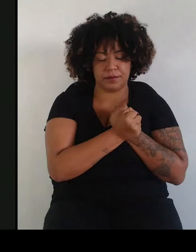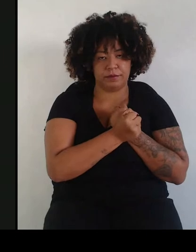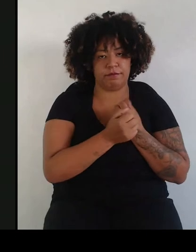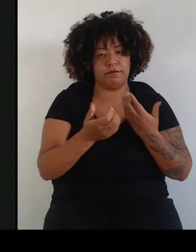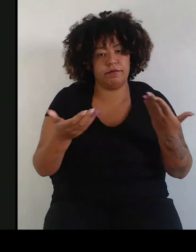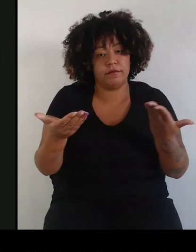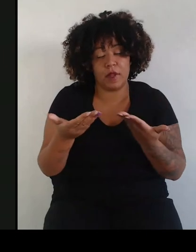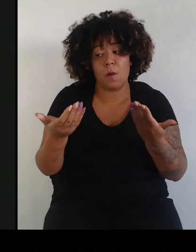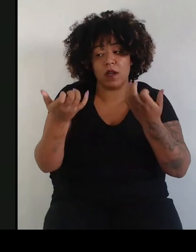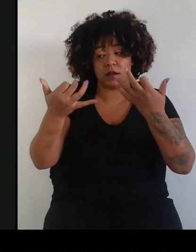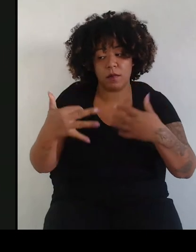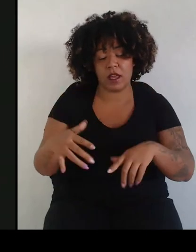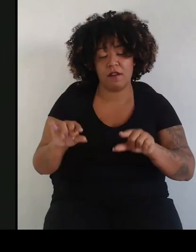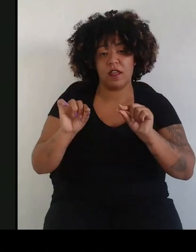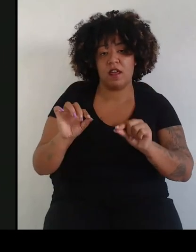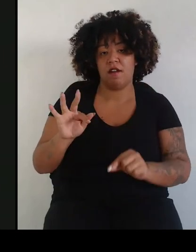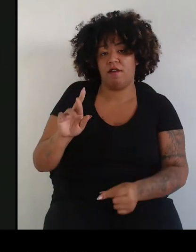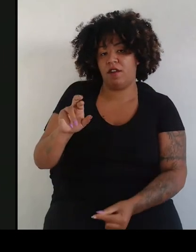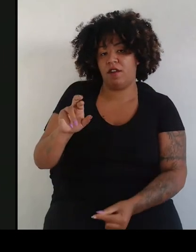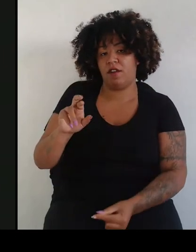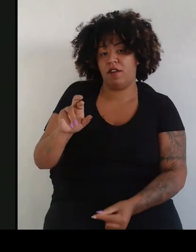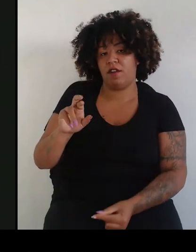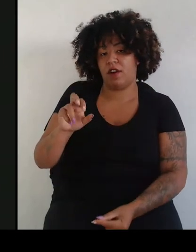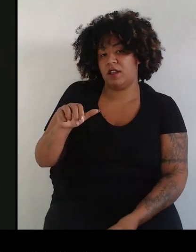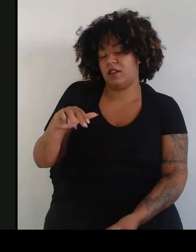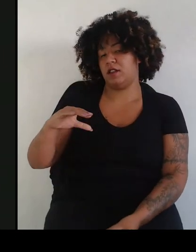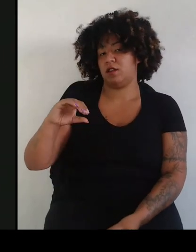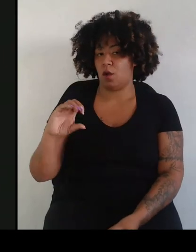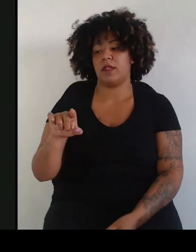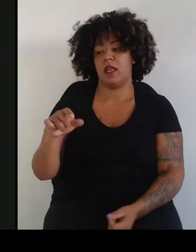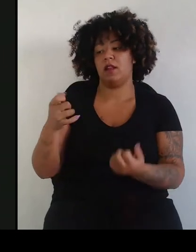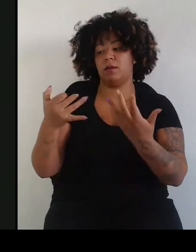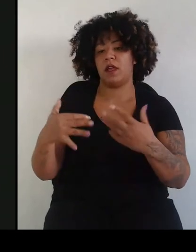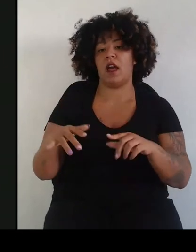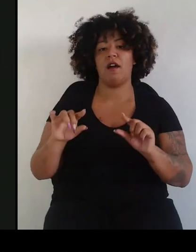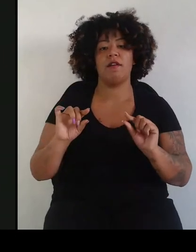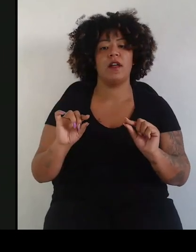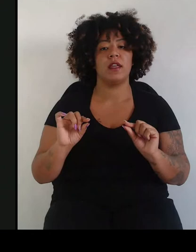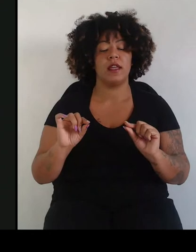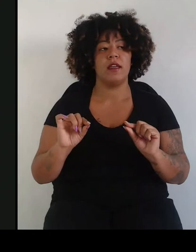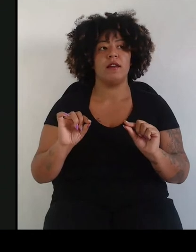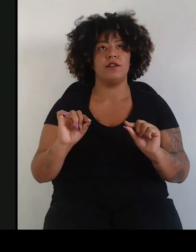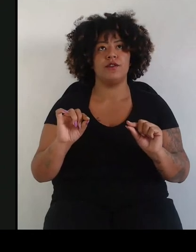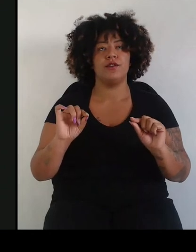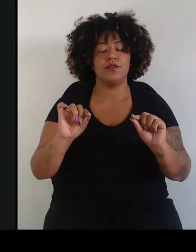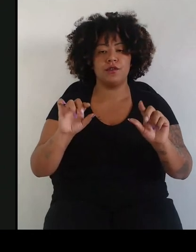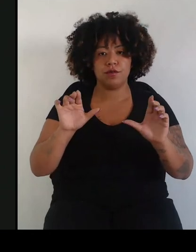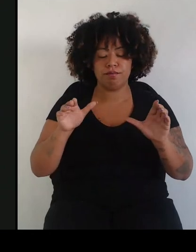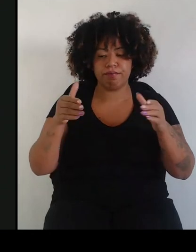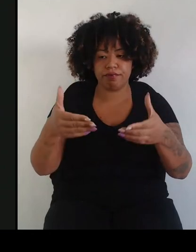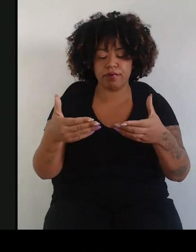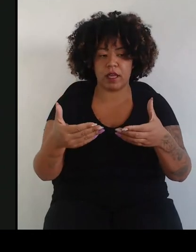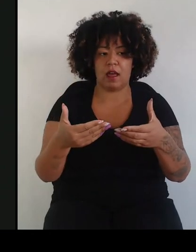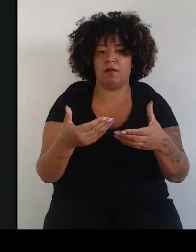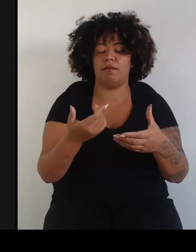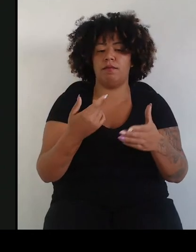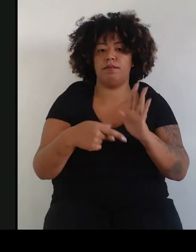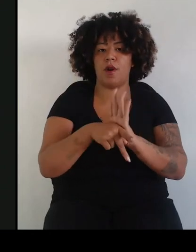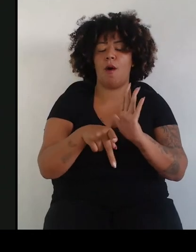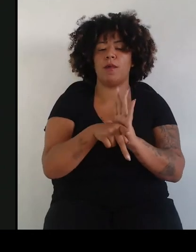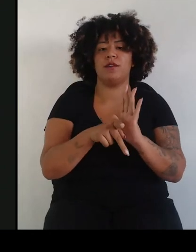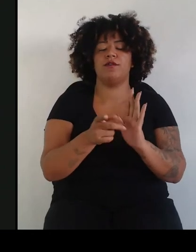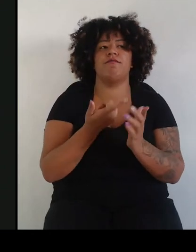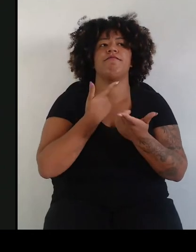bacon primeiro já desloca a questão para o afetivo na Bienal de São